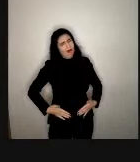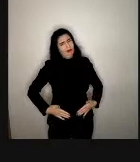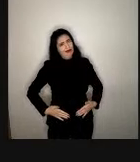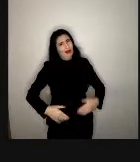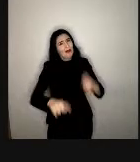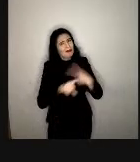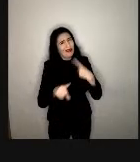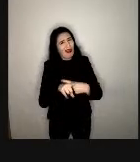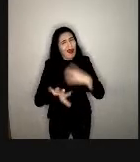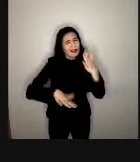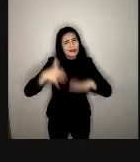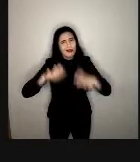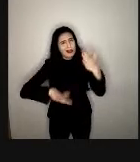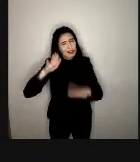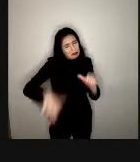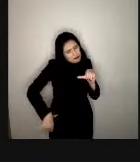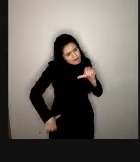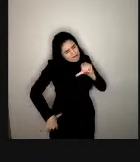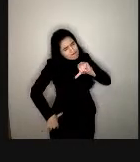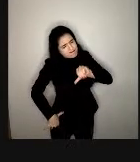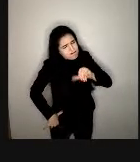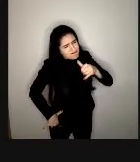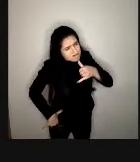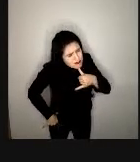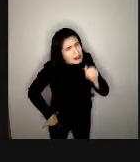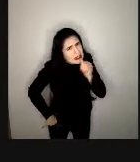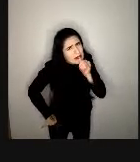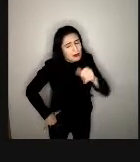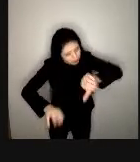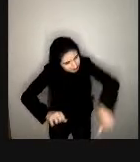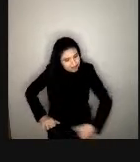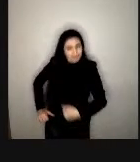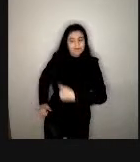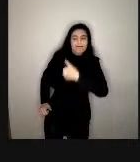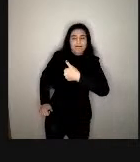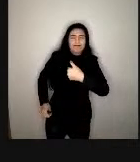você tem que ter um equilíbrio aí nesse cuidado.